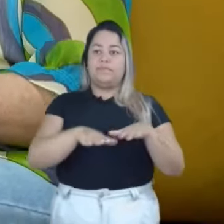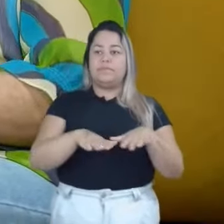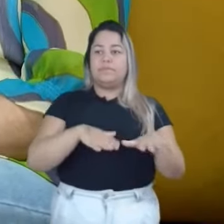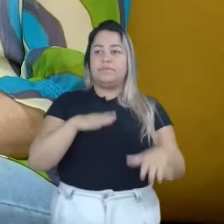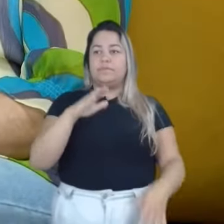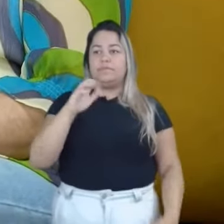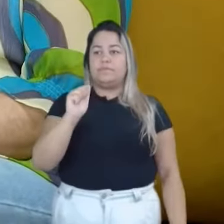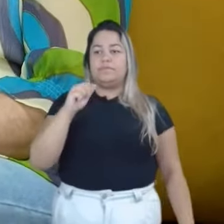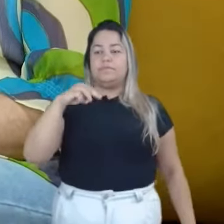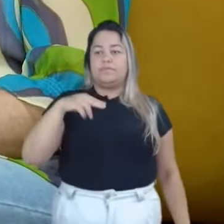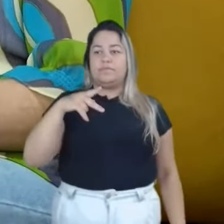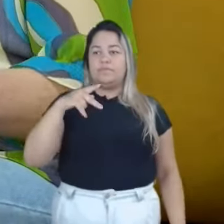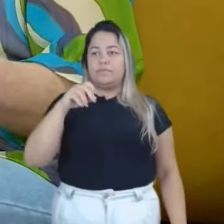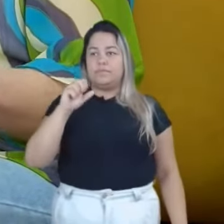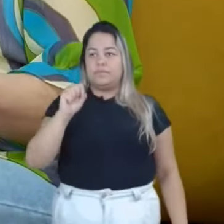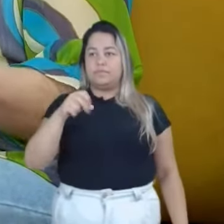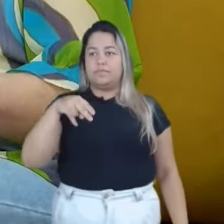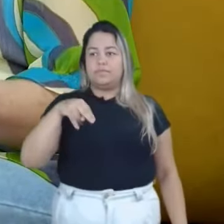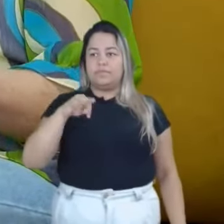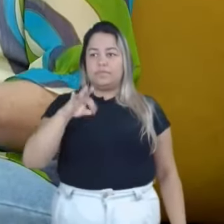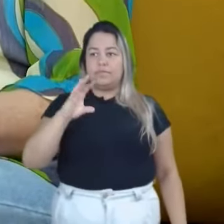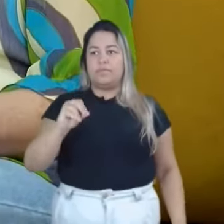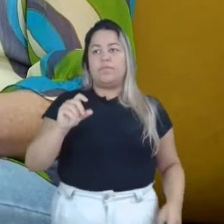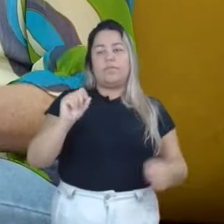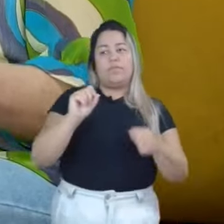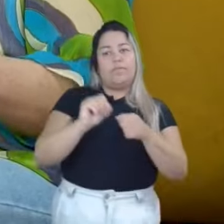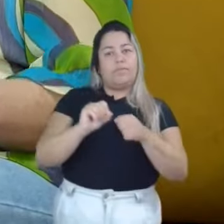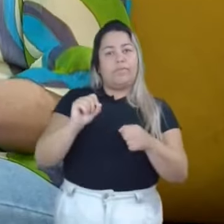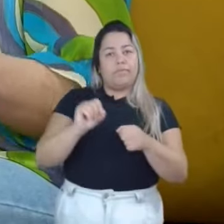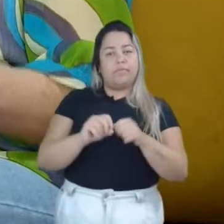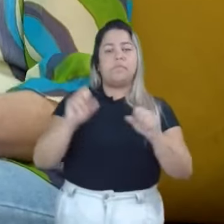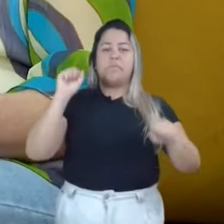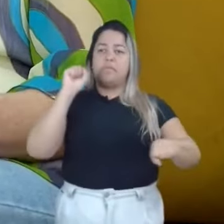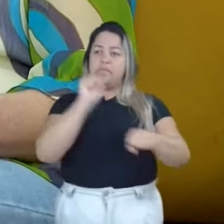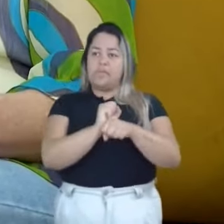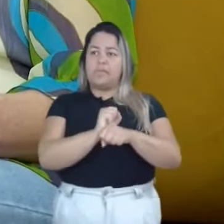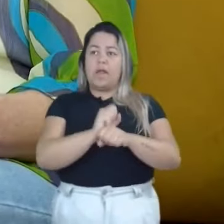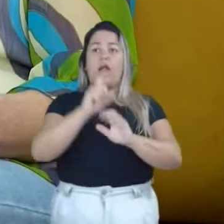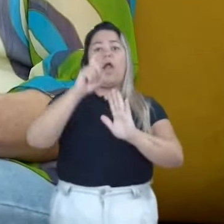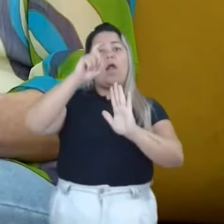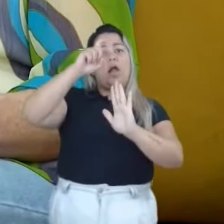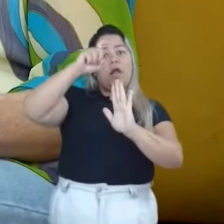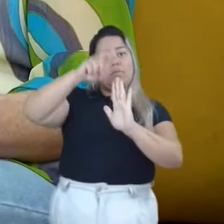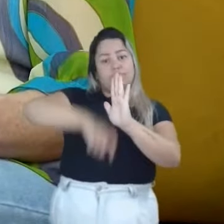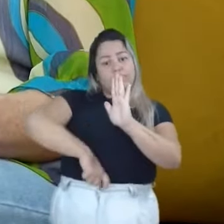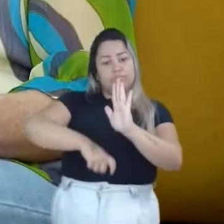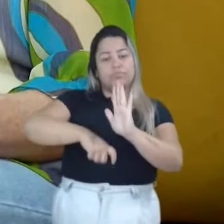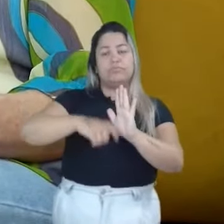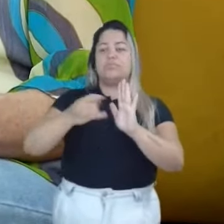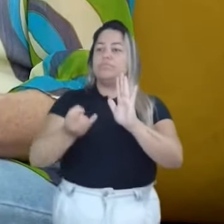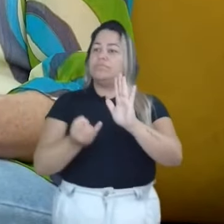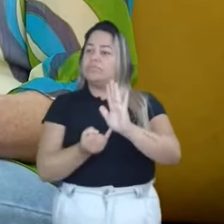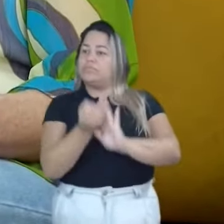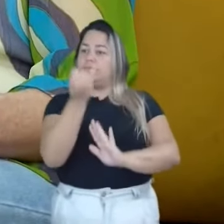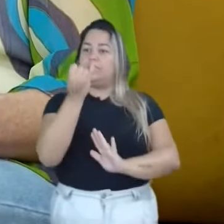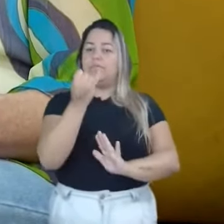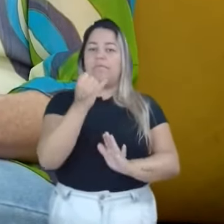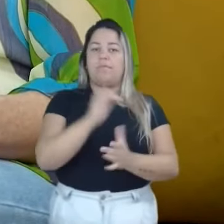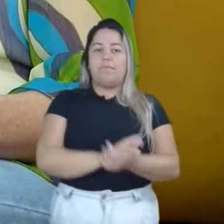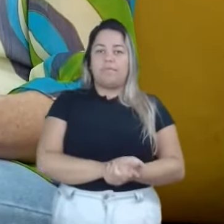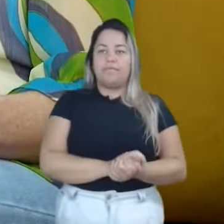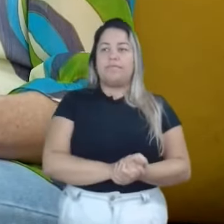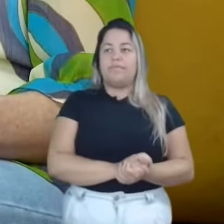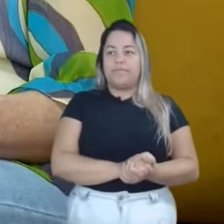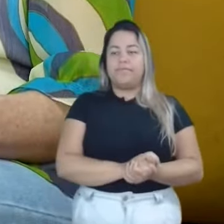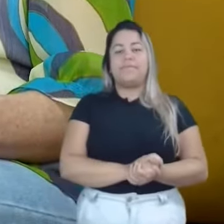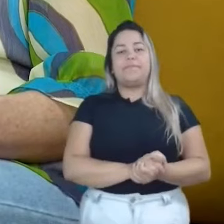que é o presidente, junto com o mercado, para fazer especulação para parar de baixar a taxa de juros, que eles estavam começando a baixar pouquinho, mas